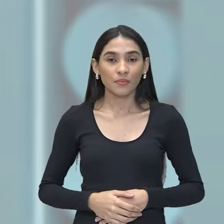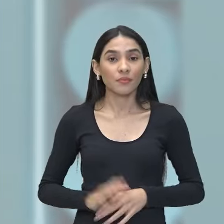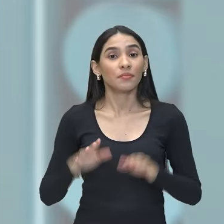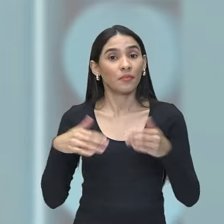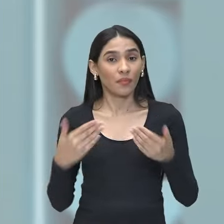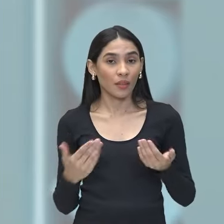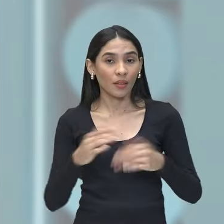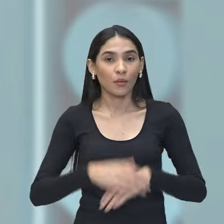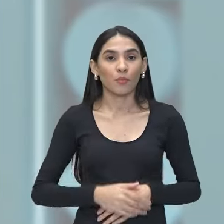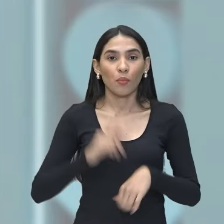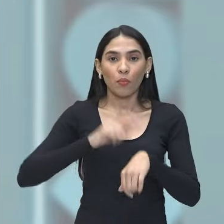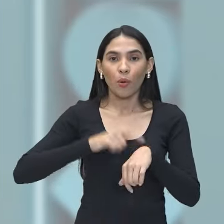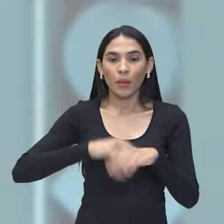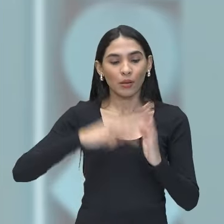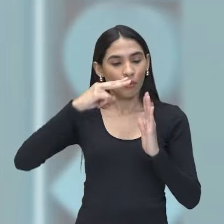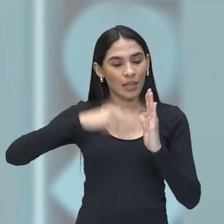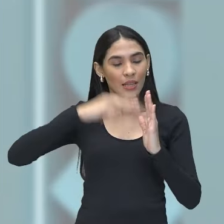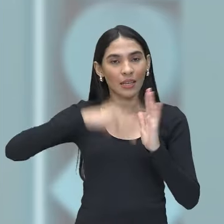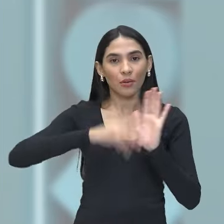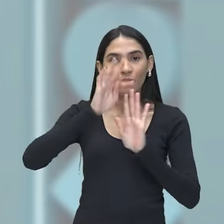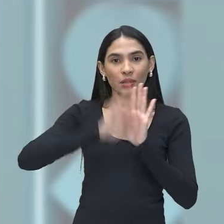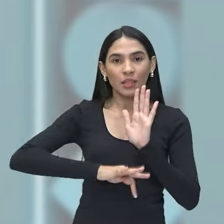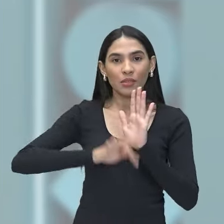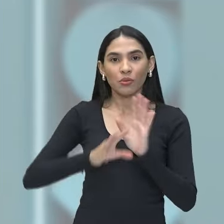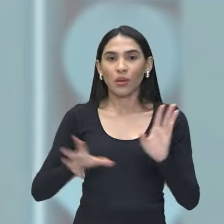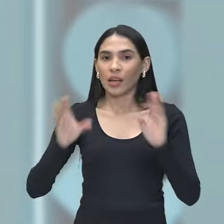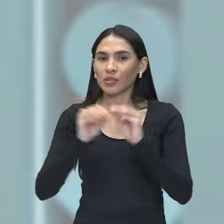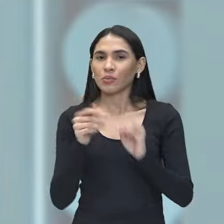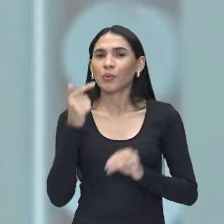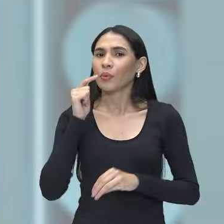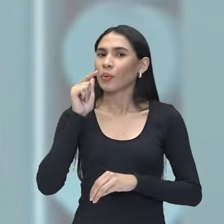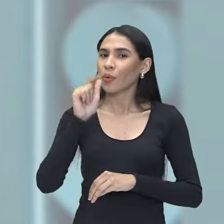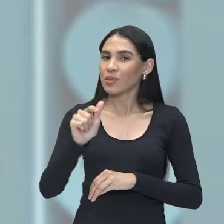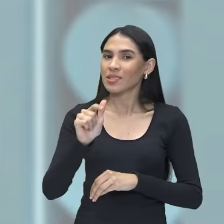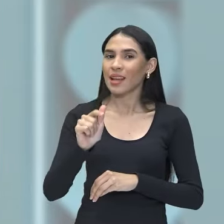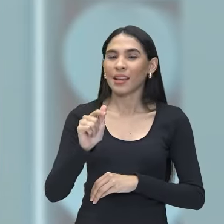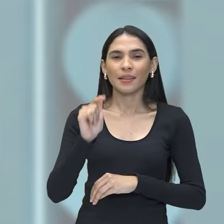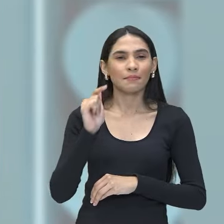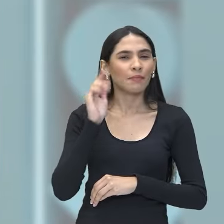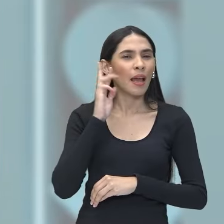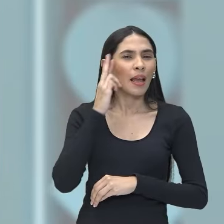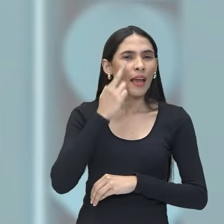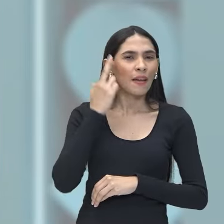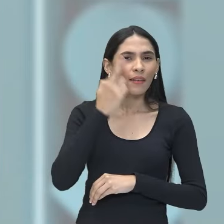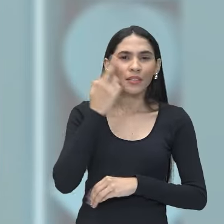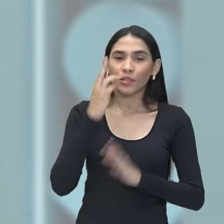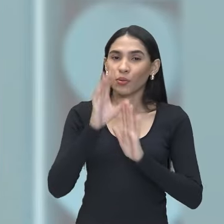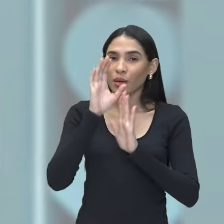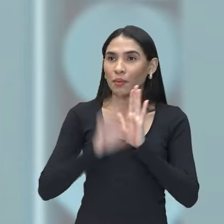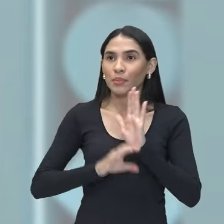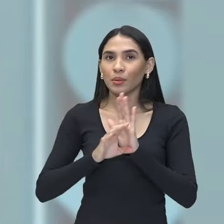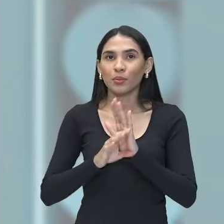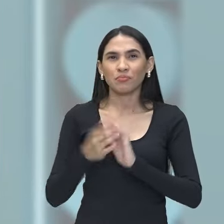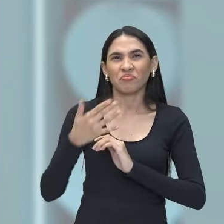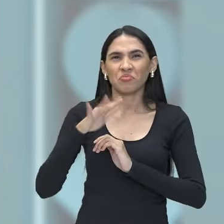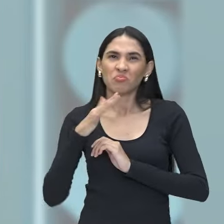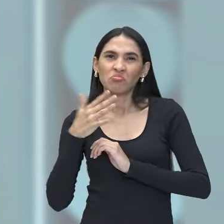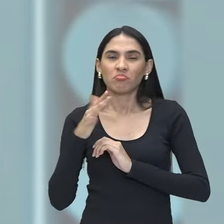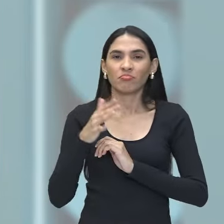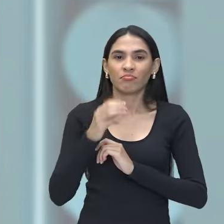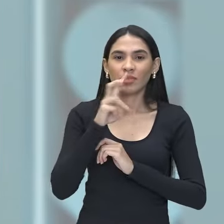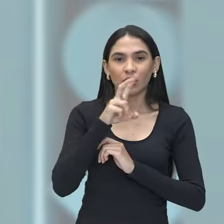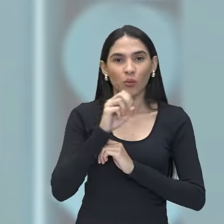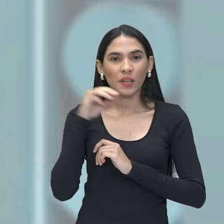quando ele lê este texto, ele consegue ter uma visão geral de um capítulo que dura aí em uma média de uns